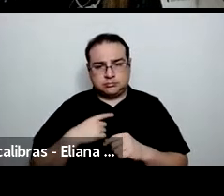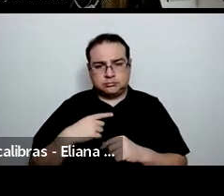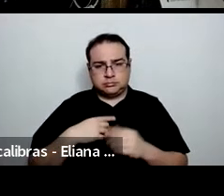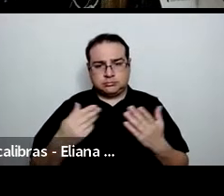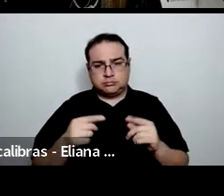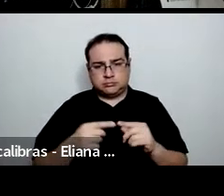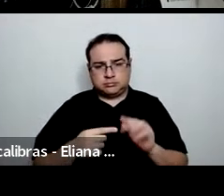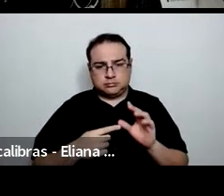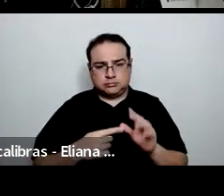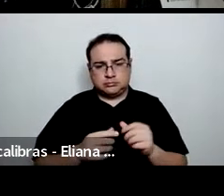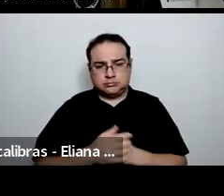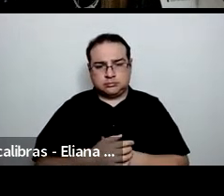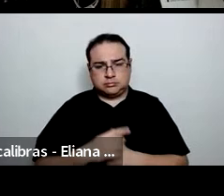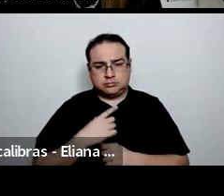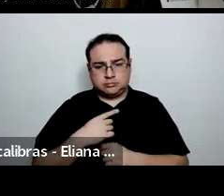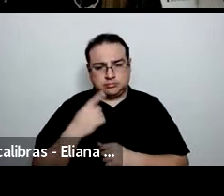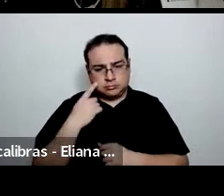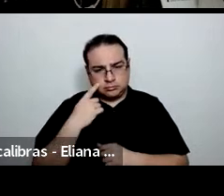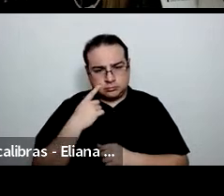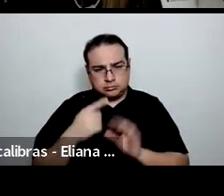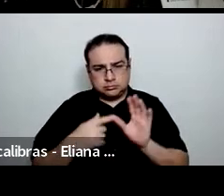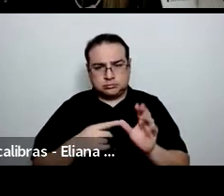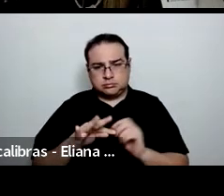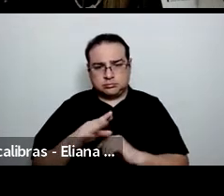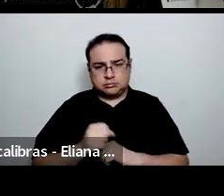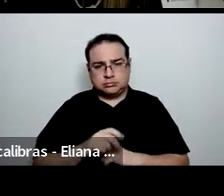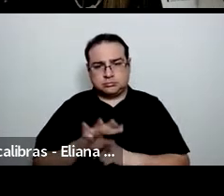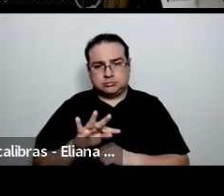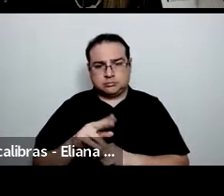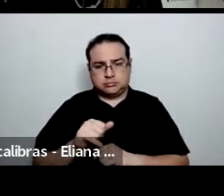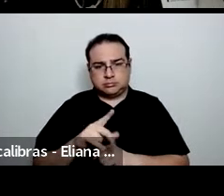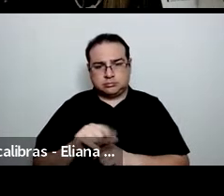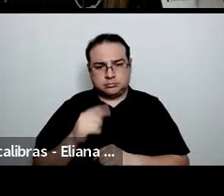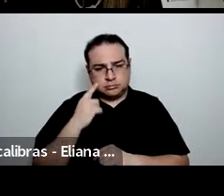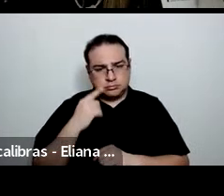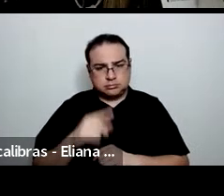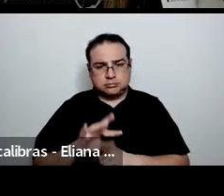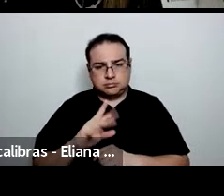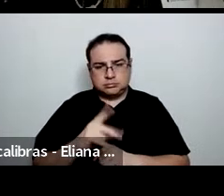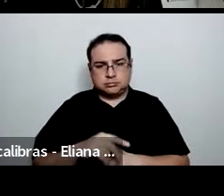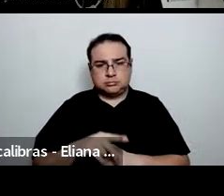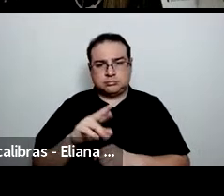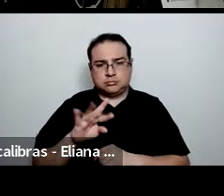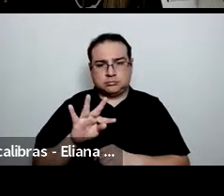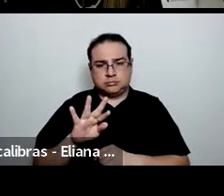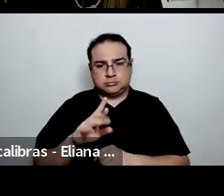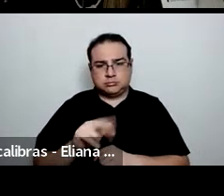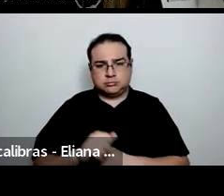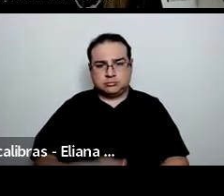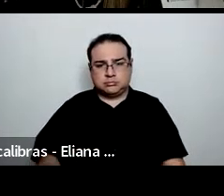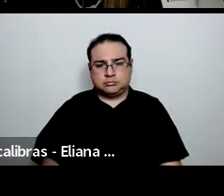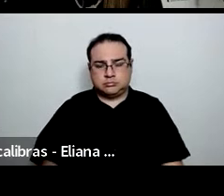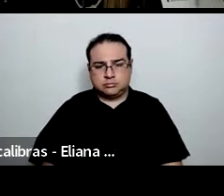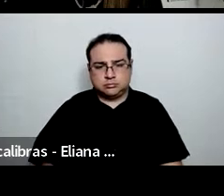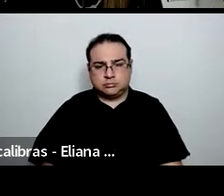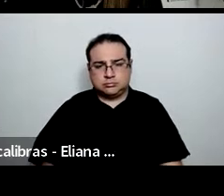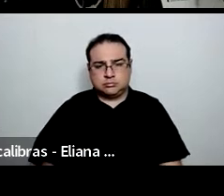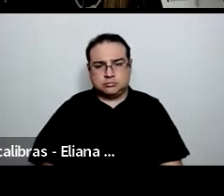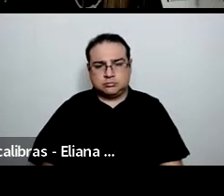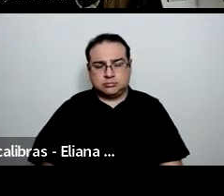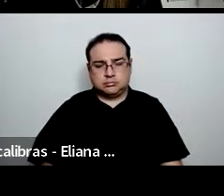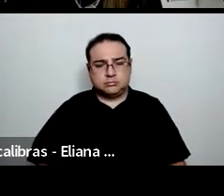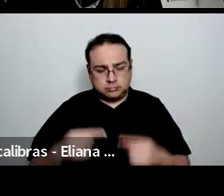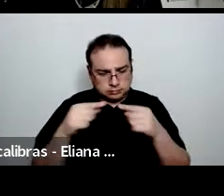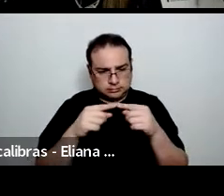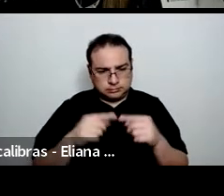na omissão na prestação de contas eleitorais com a palavra senhora relatora e eu adoro que o